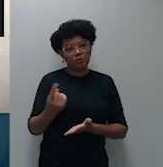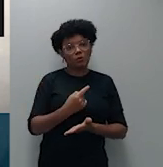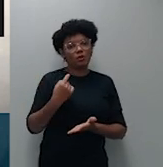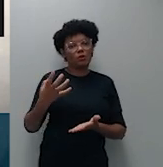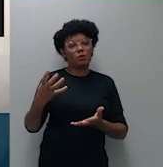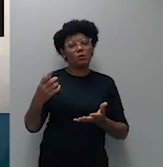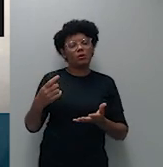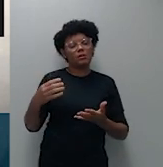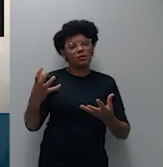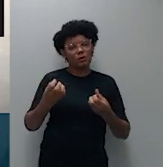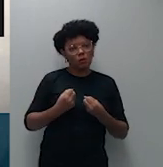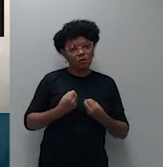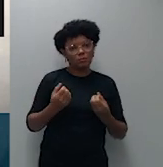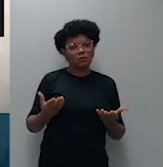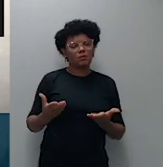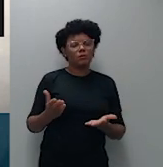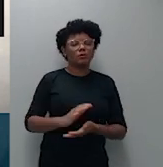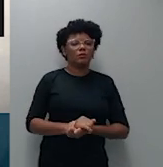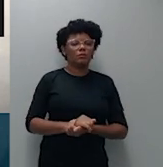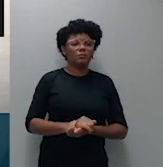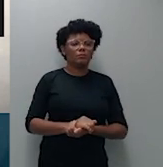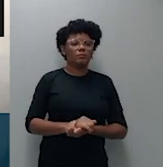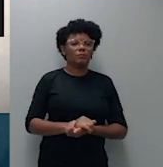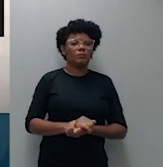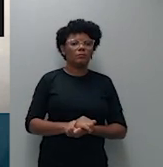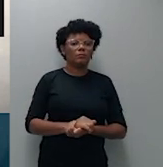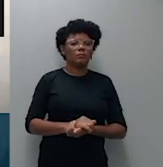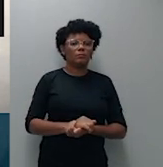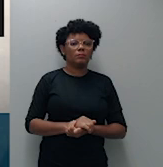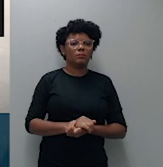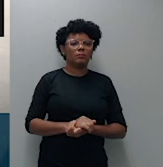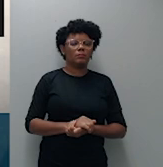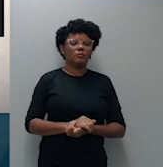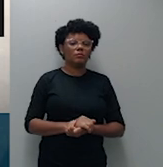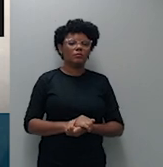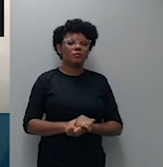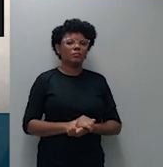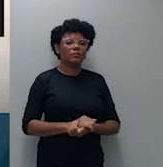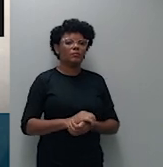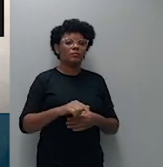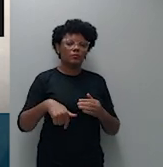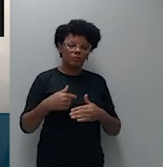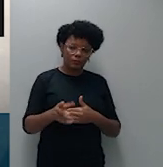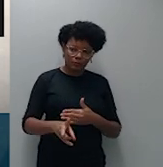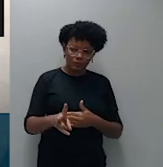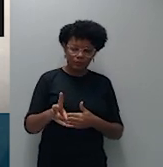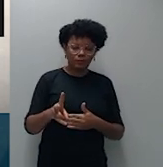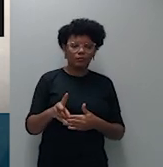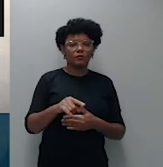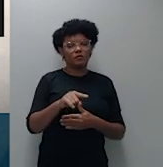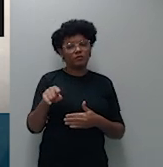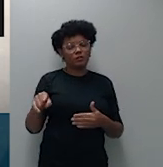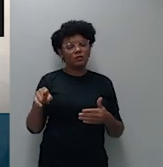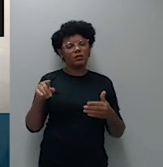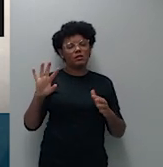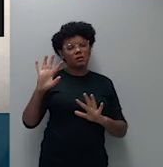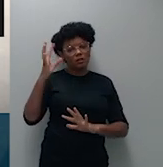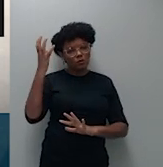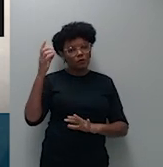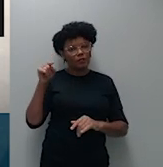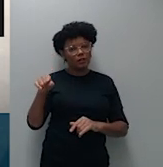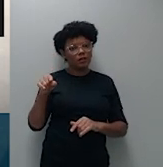que nós acabamos de acolher acabamos por acolher eu vou para seguir que seus colegas